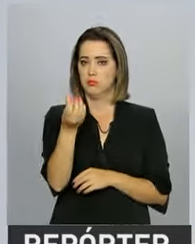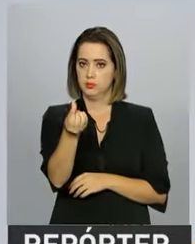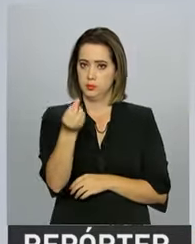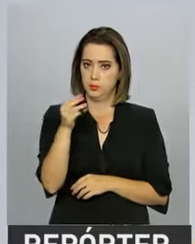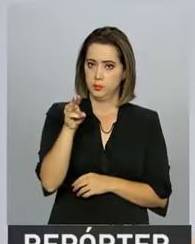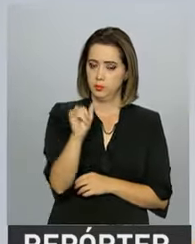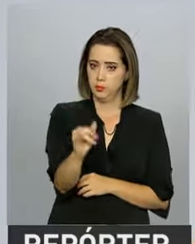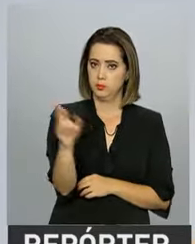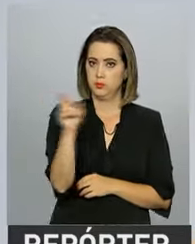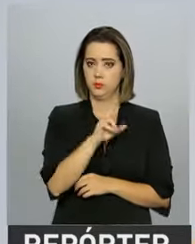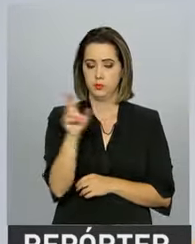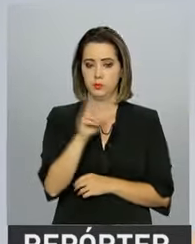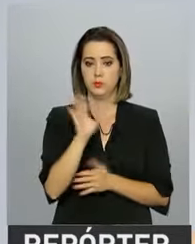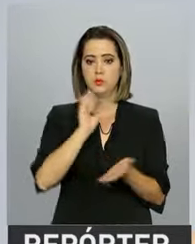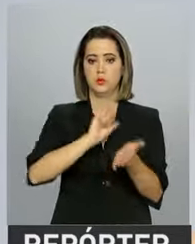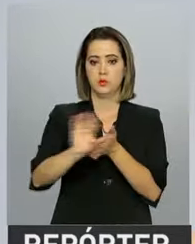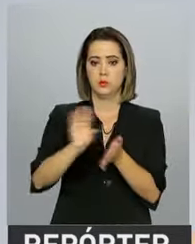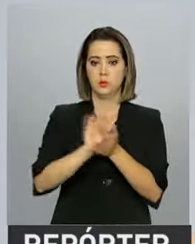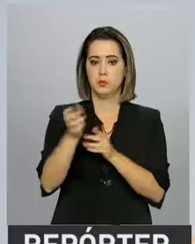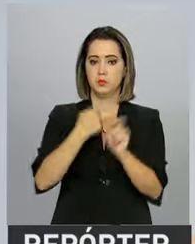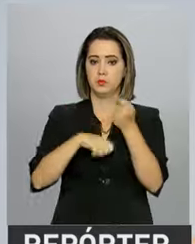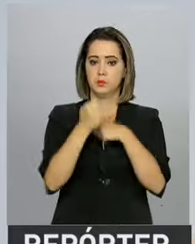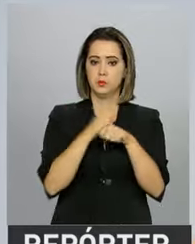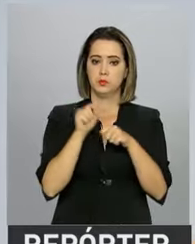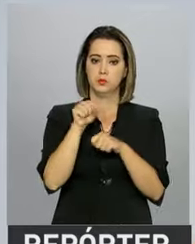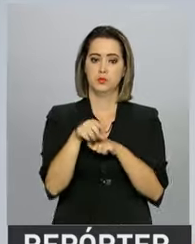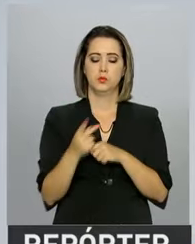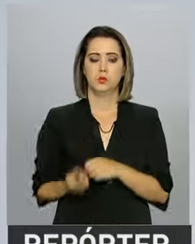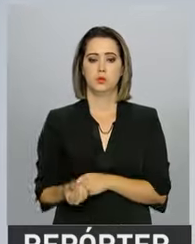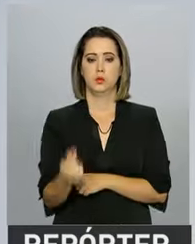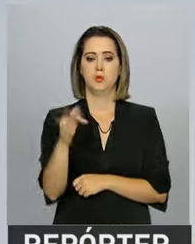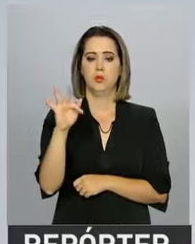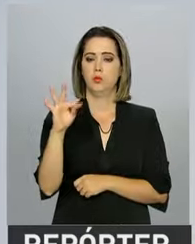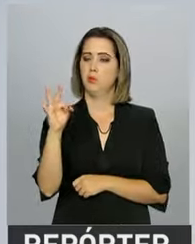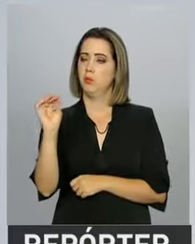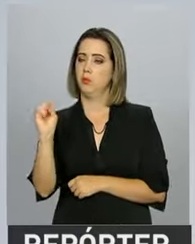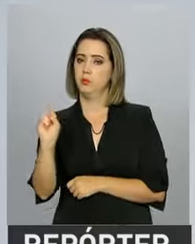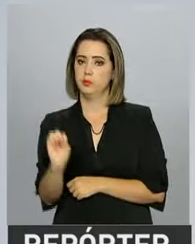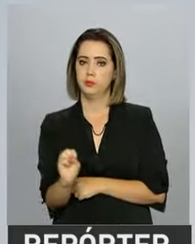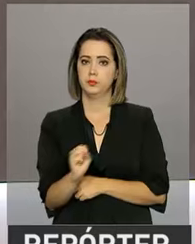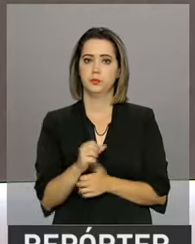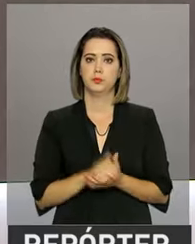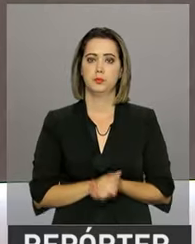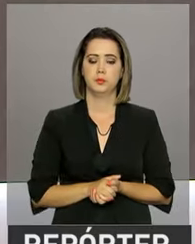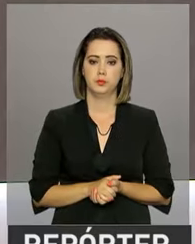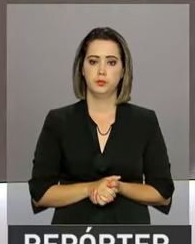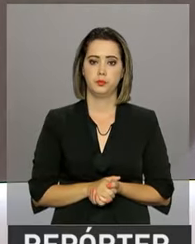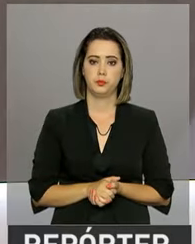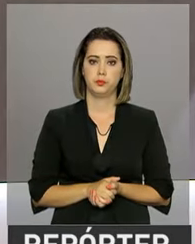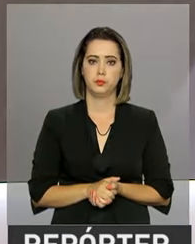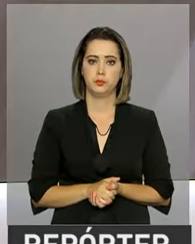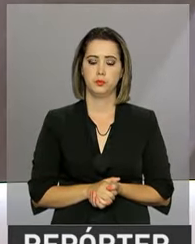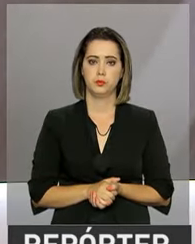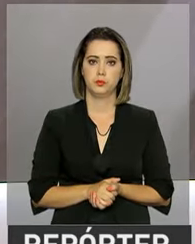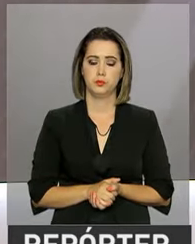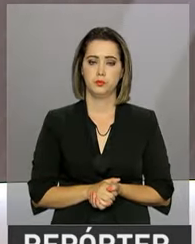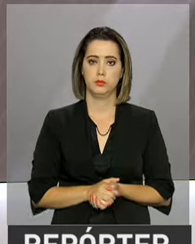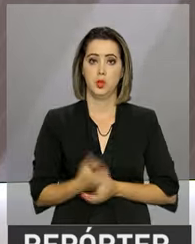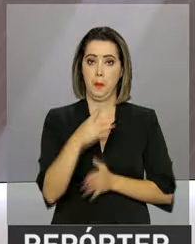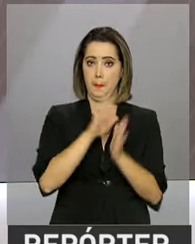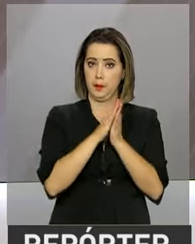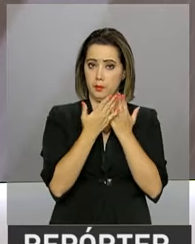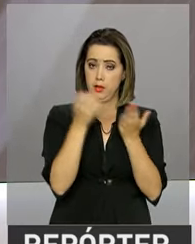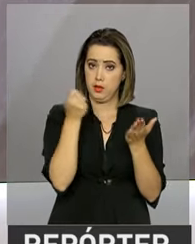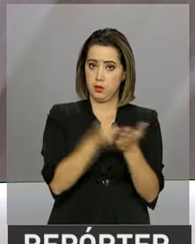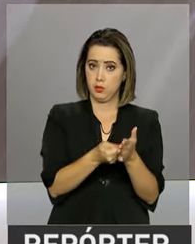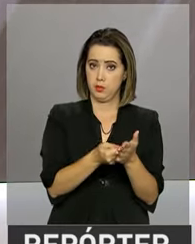bilhões deais serão injetados na economia com esses valores do da das contas inativas no primeiro calendário de